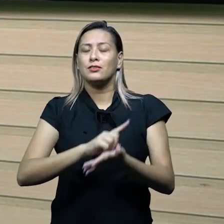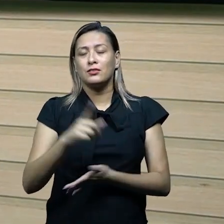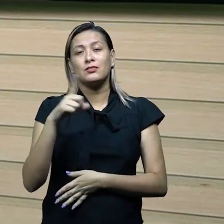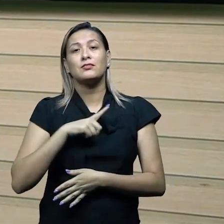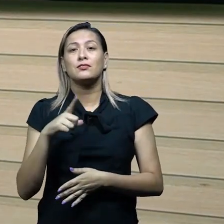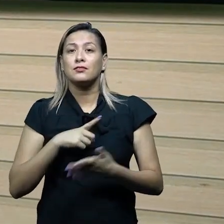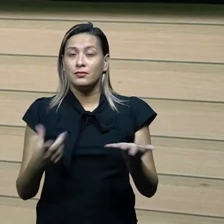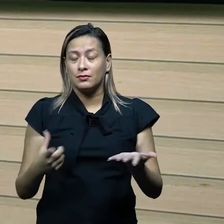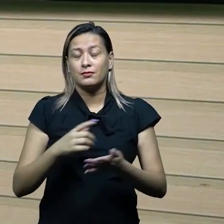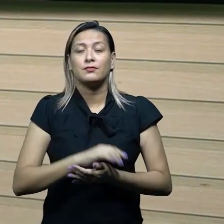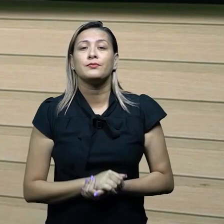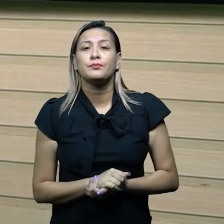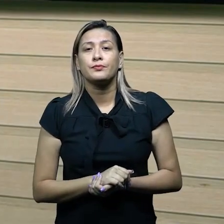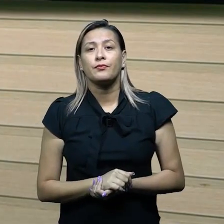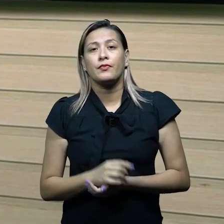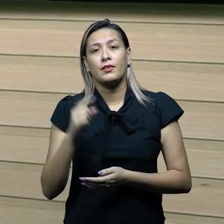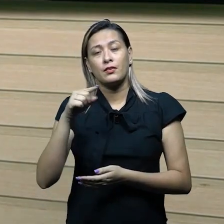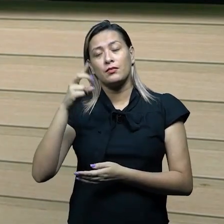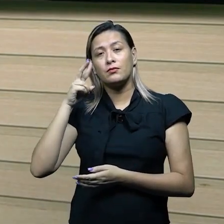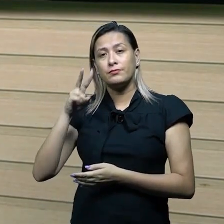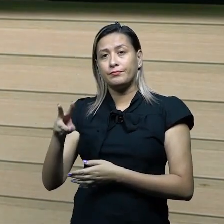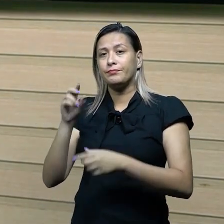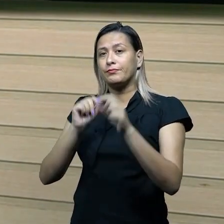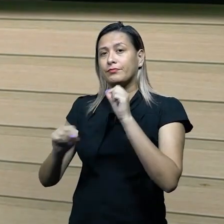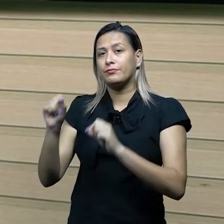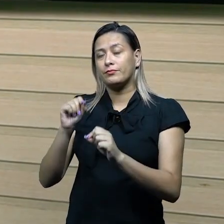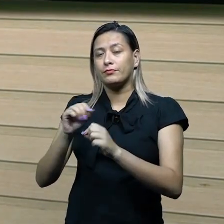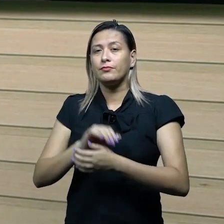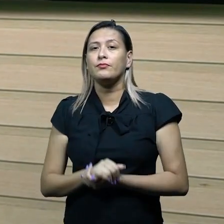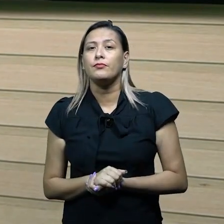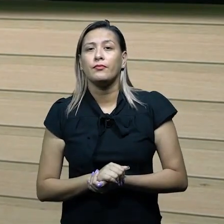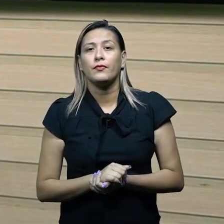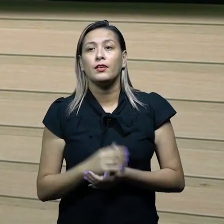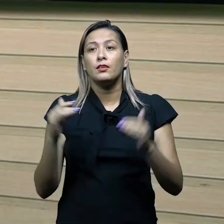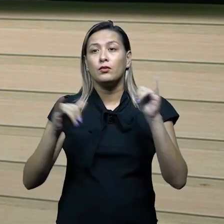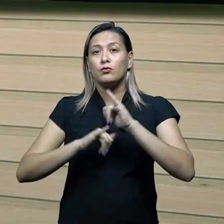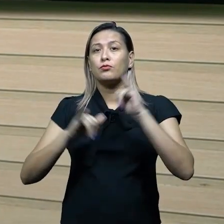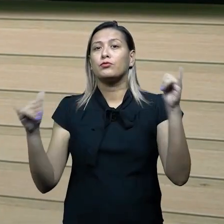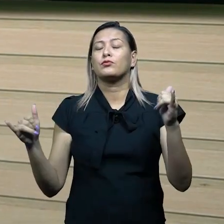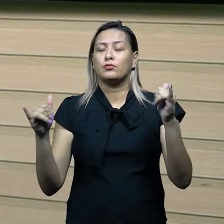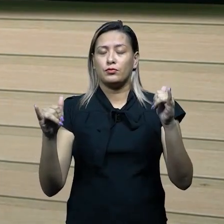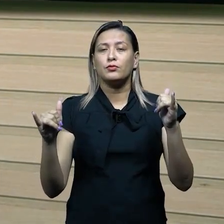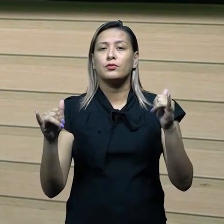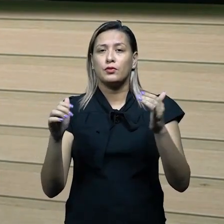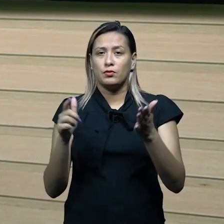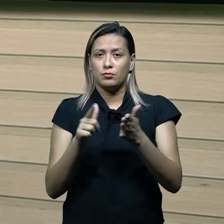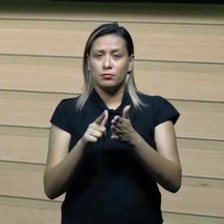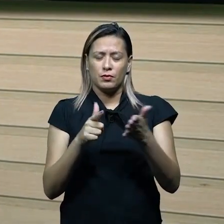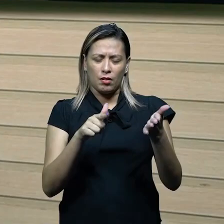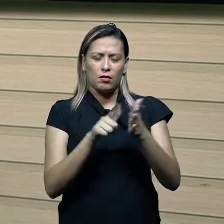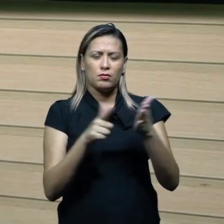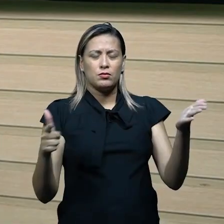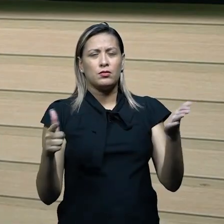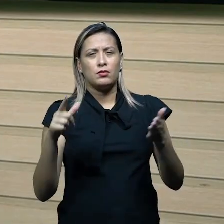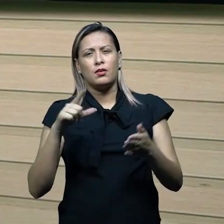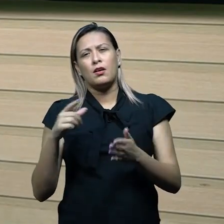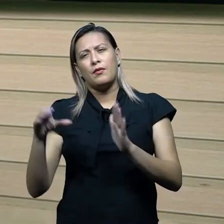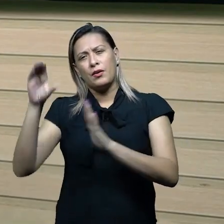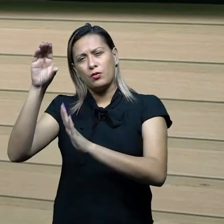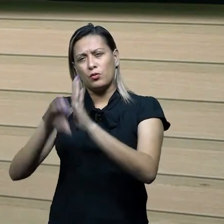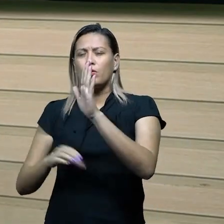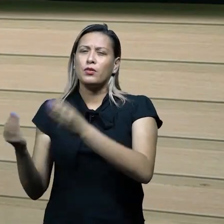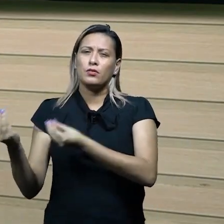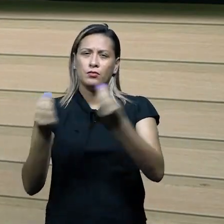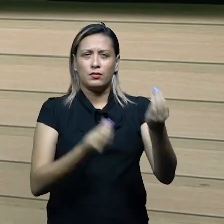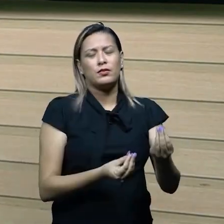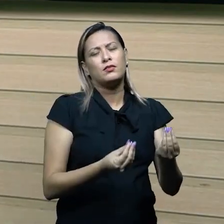entrar. E aí ele vai olhar e esse anúncio dessa vaga, vai entregar um currículo, aí vai começar um processo seletivo, vai passar,